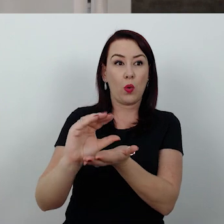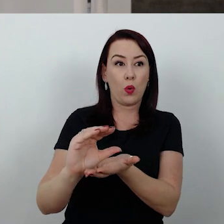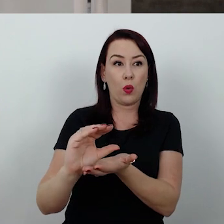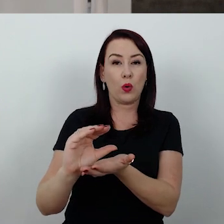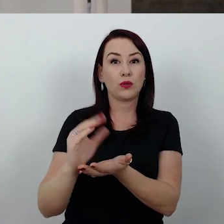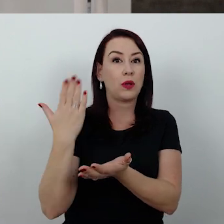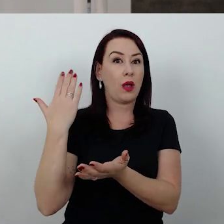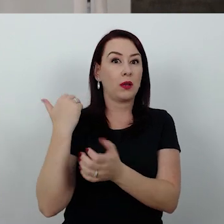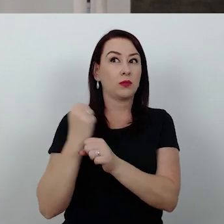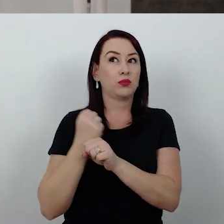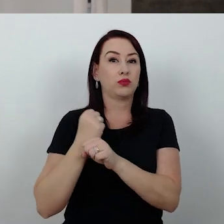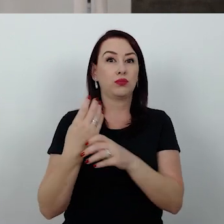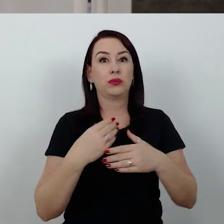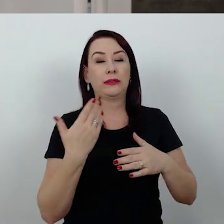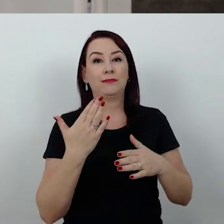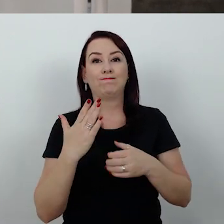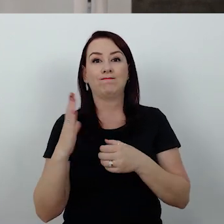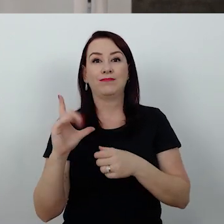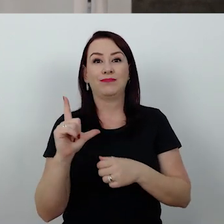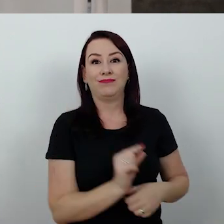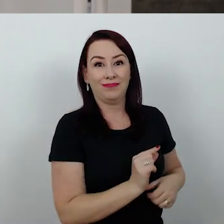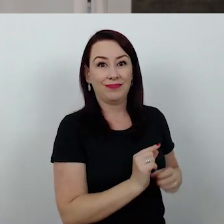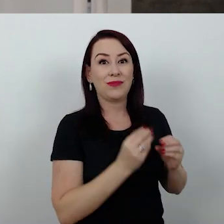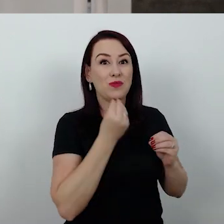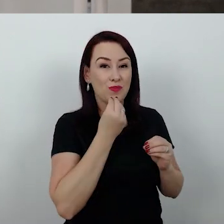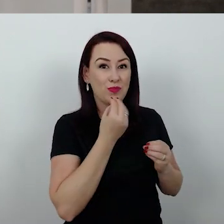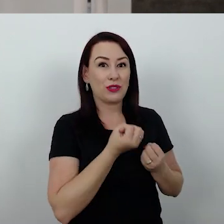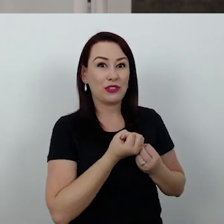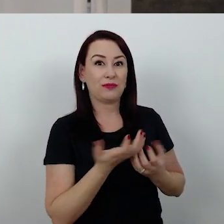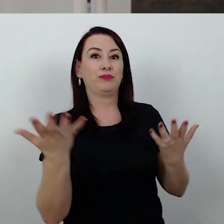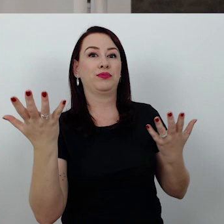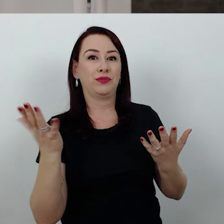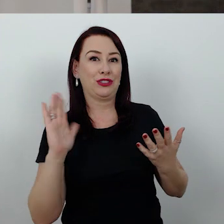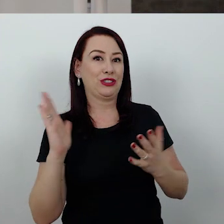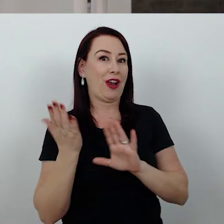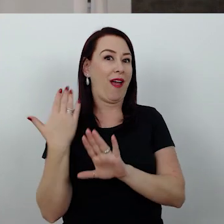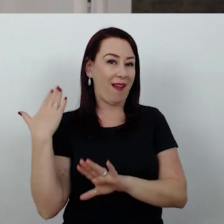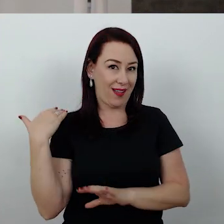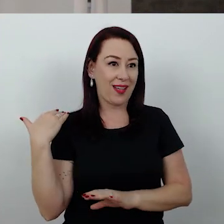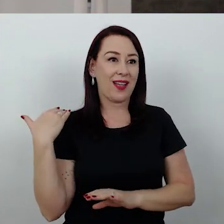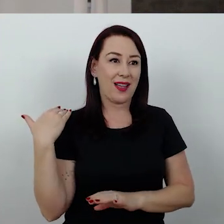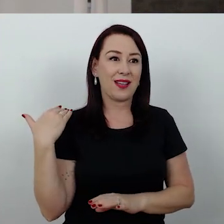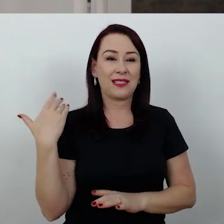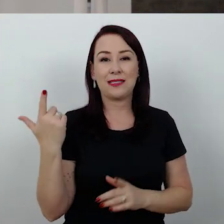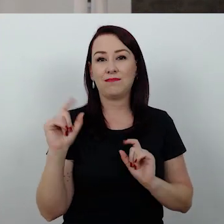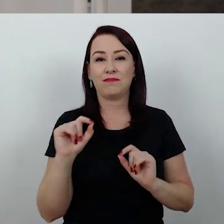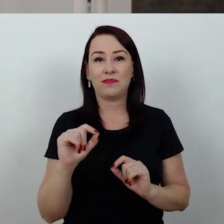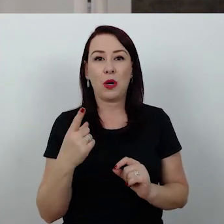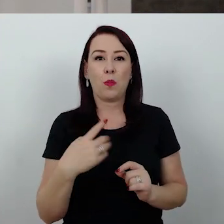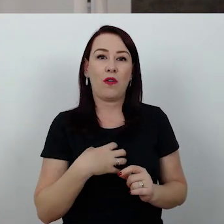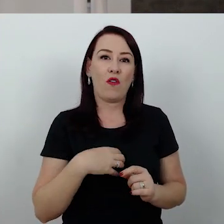também foi represado, né? Já era para ter sido liberado há muito mais tempo, de uma forma